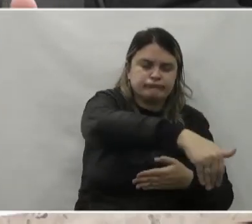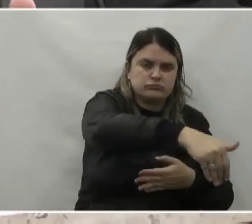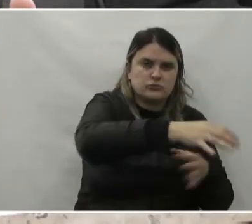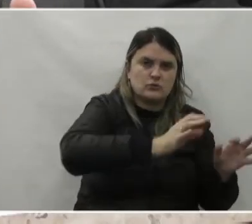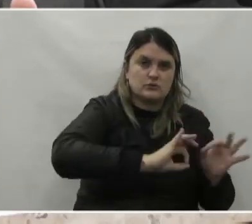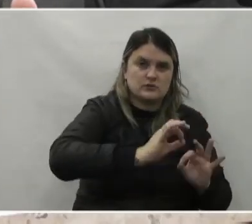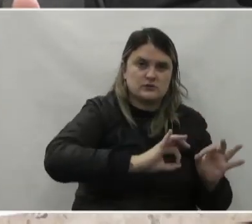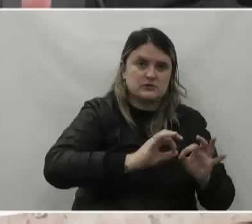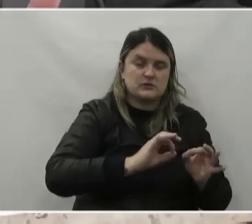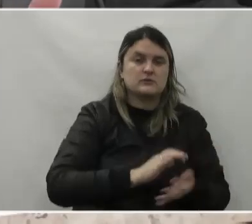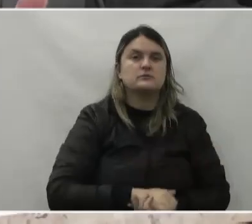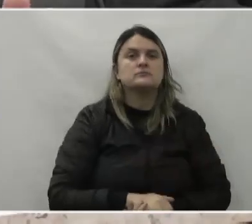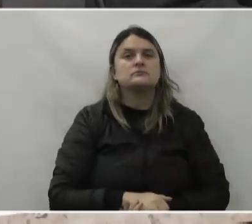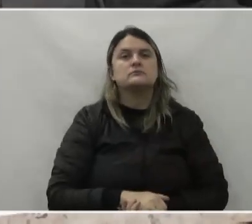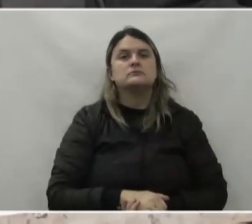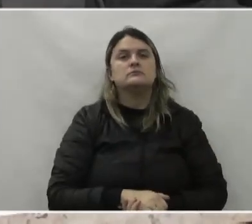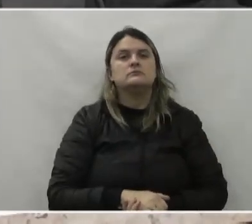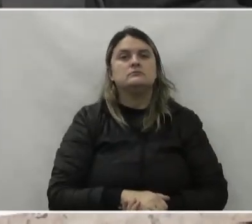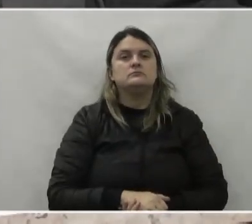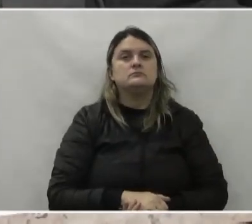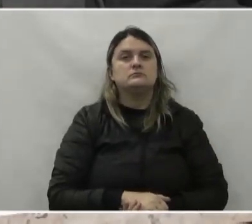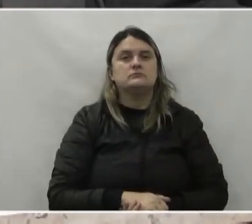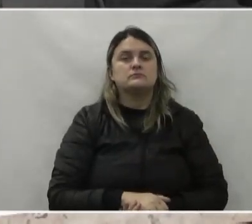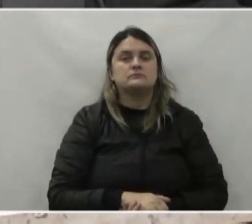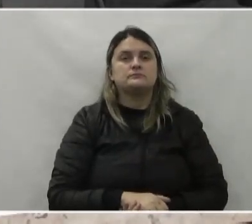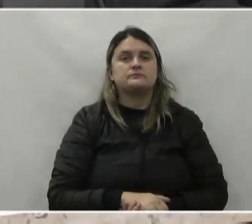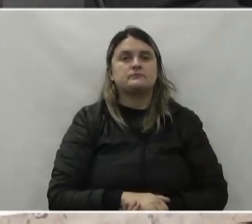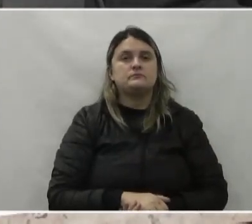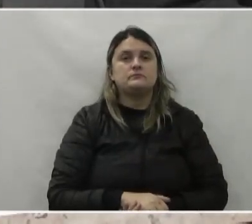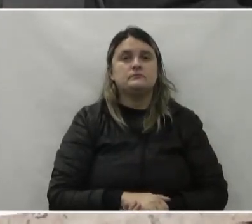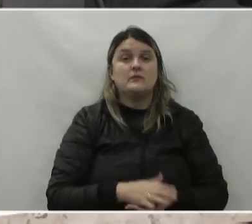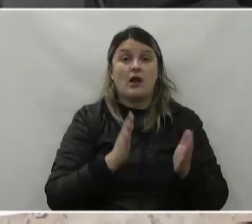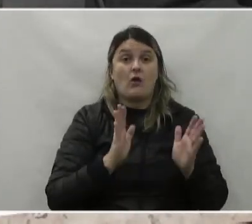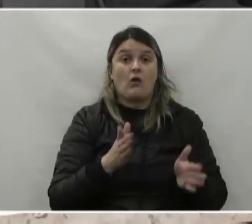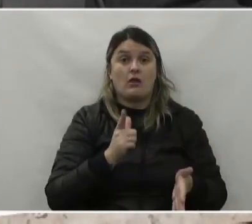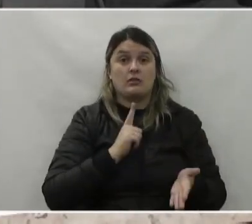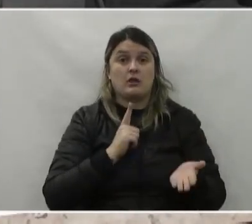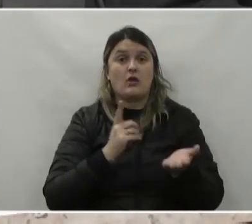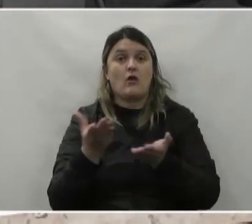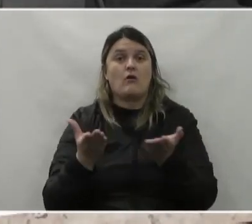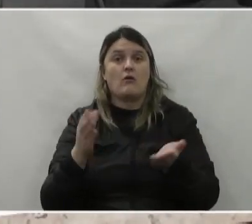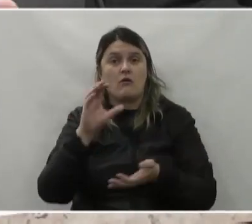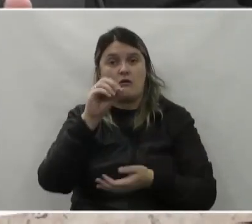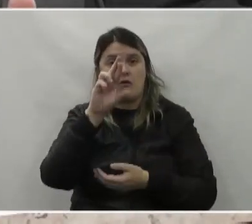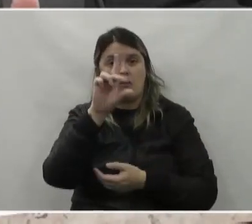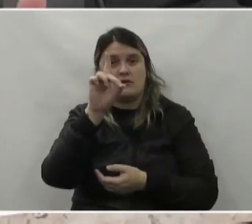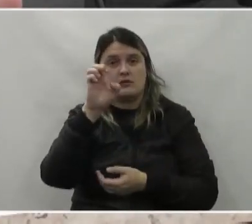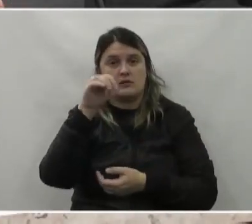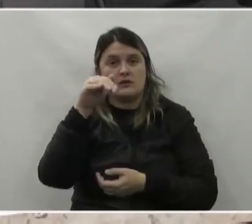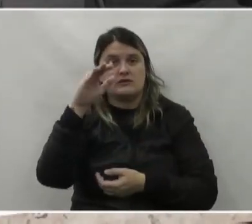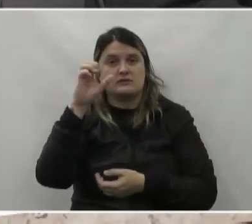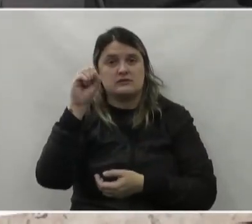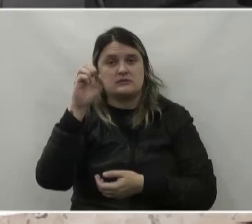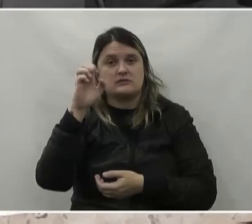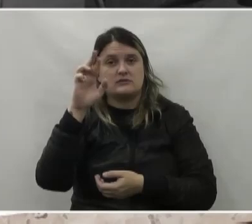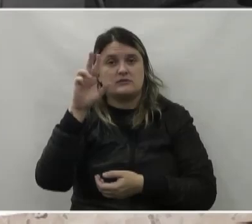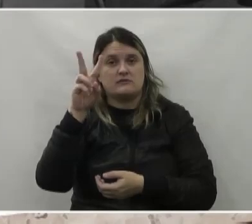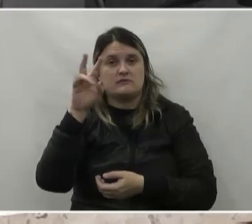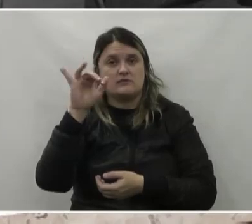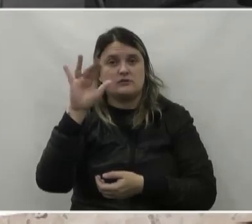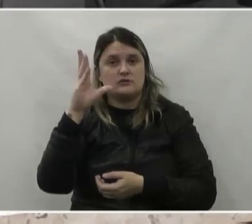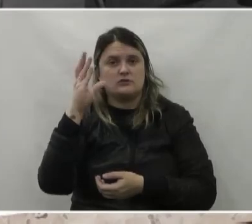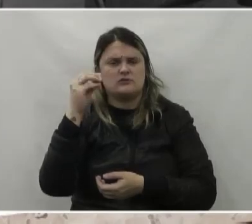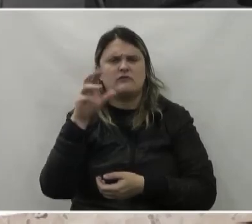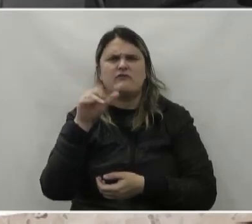ia... E, infelizmente, agora nós temos a ordem de serviço. Isso aí vai beneficiar quem?